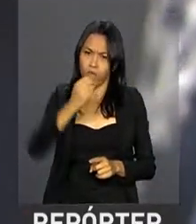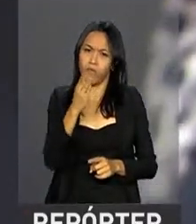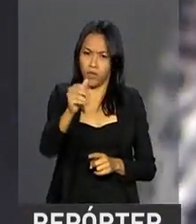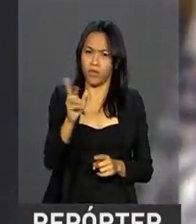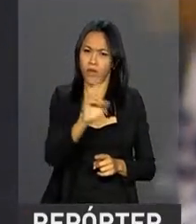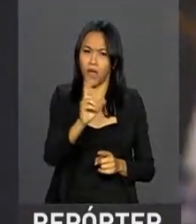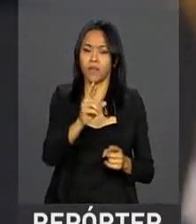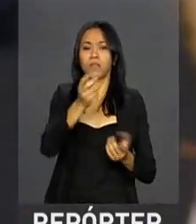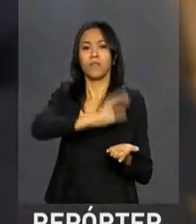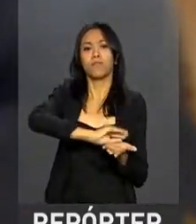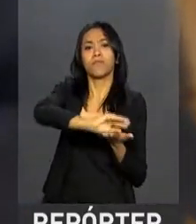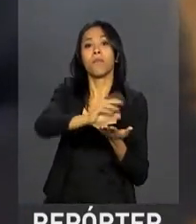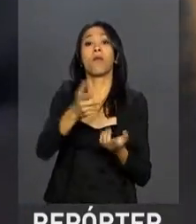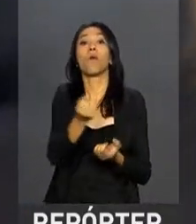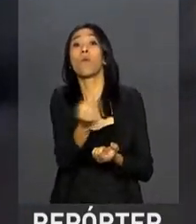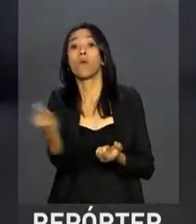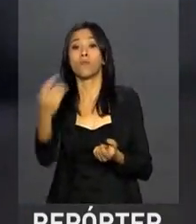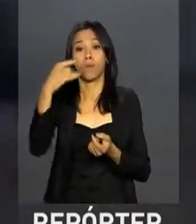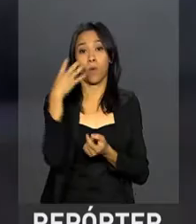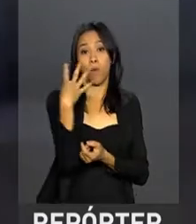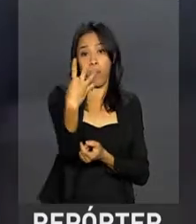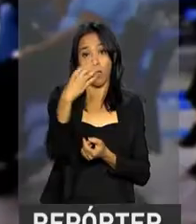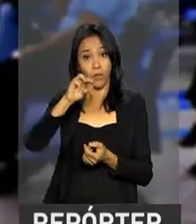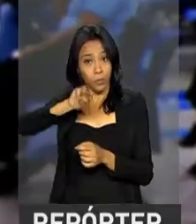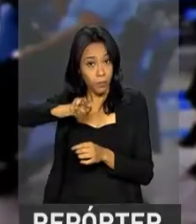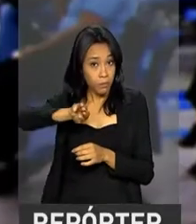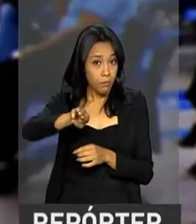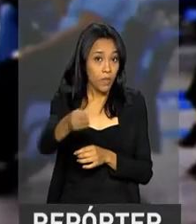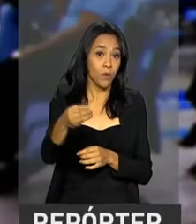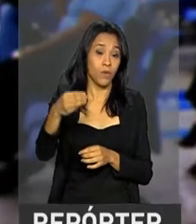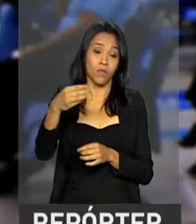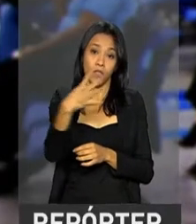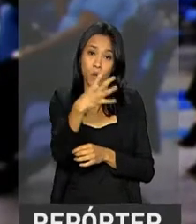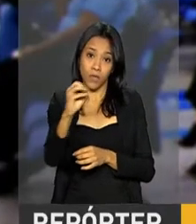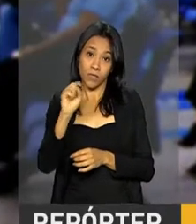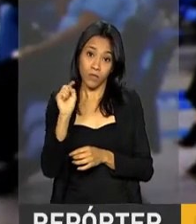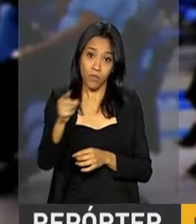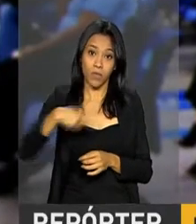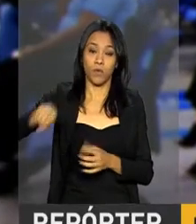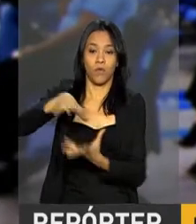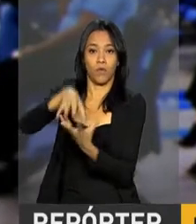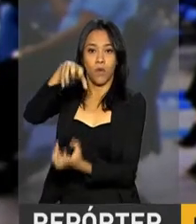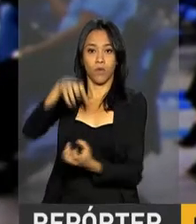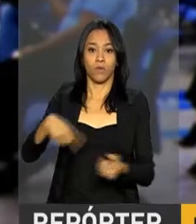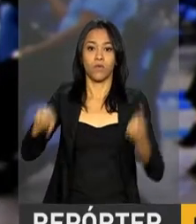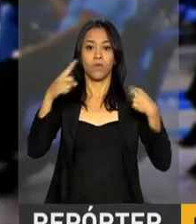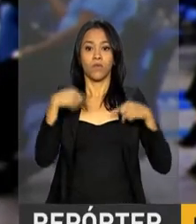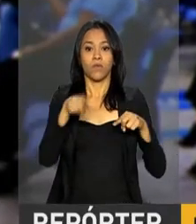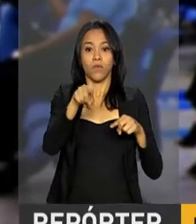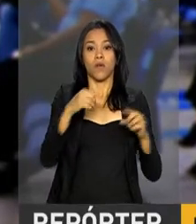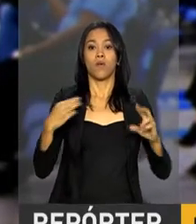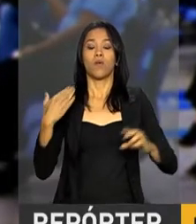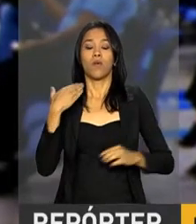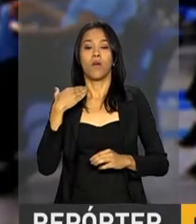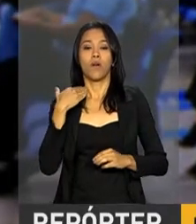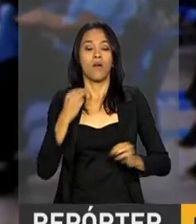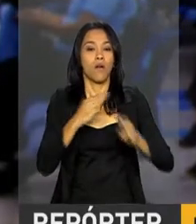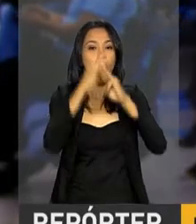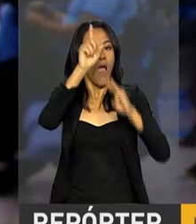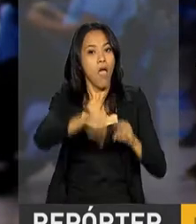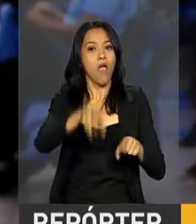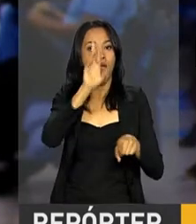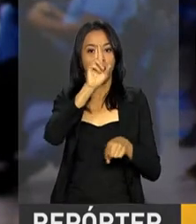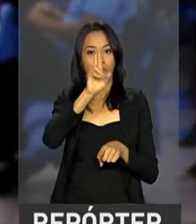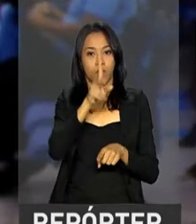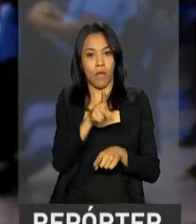para 4 milhões e 400 mil idosos só pela caixa econômica federal responsável pelas cotas do pis quase